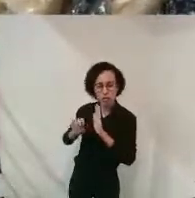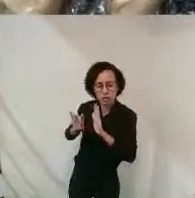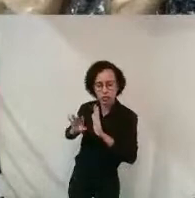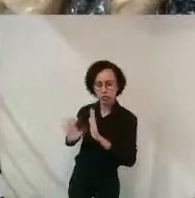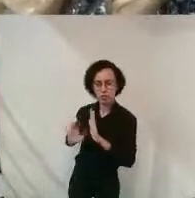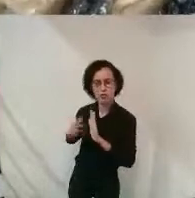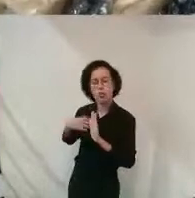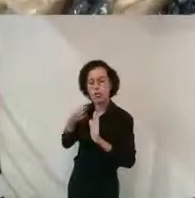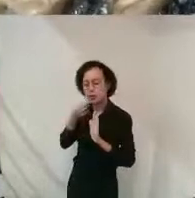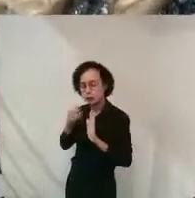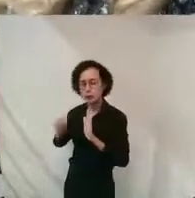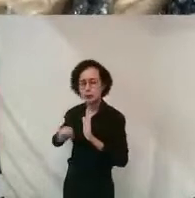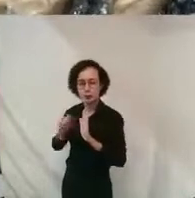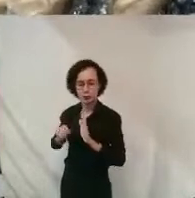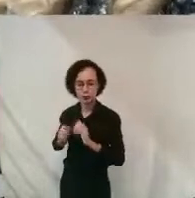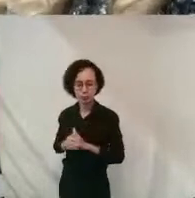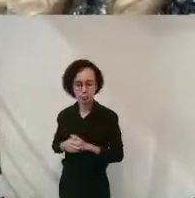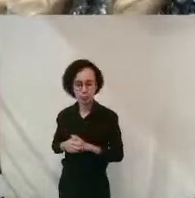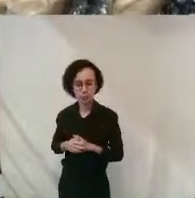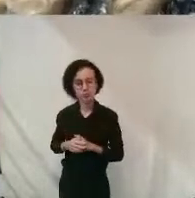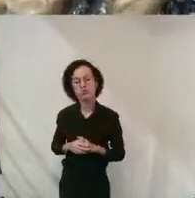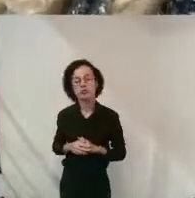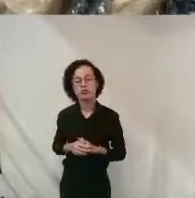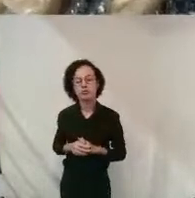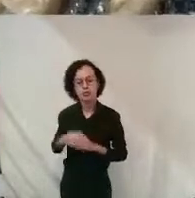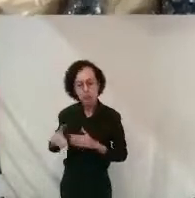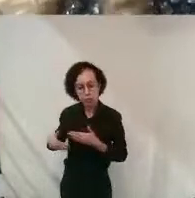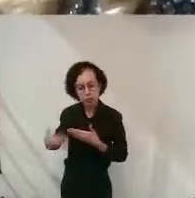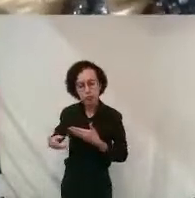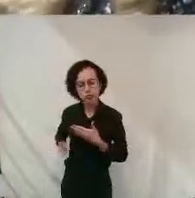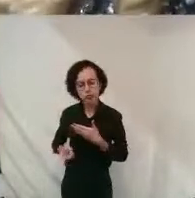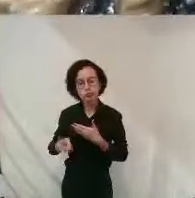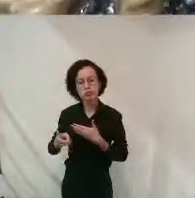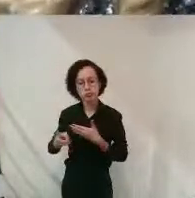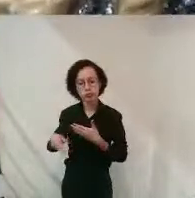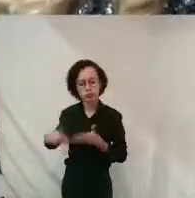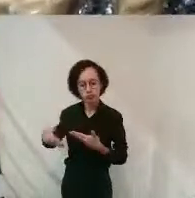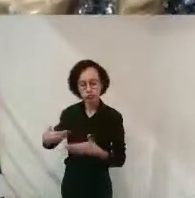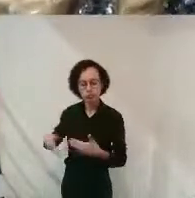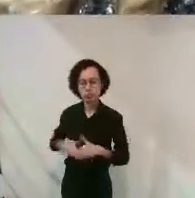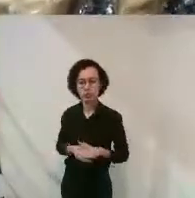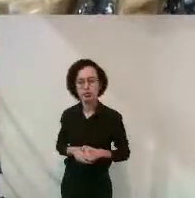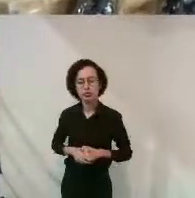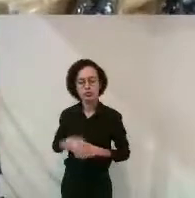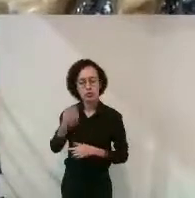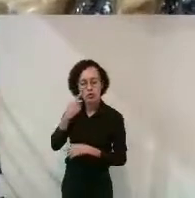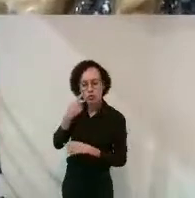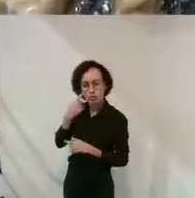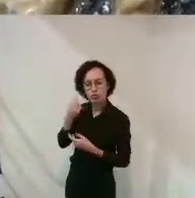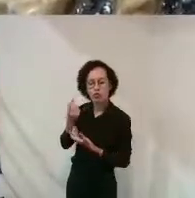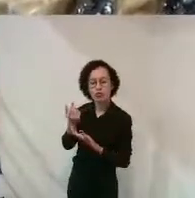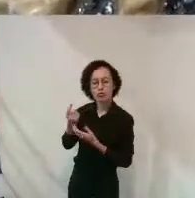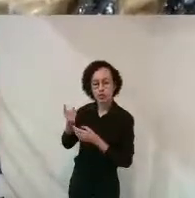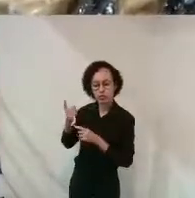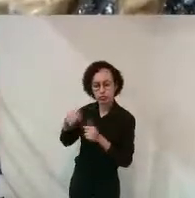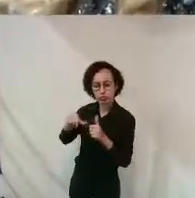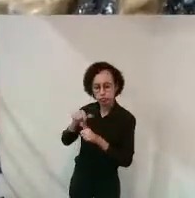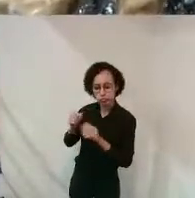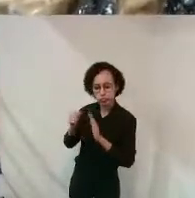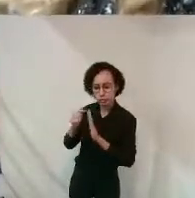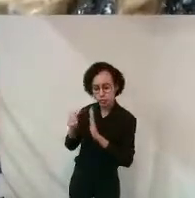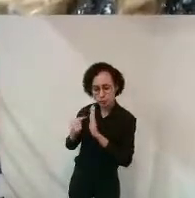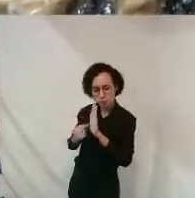gente sugere que ele prossiga na sua tramitação, para verificar a regular execução